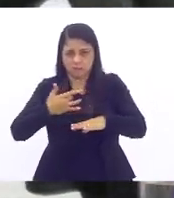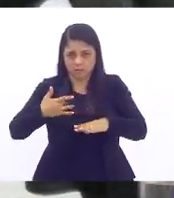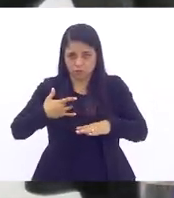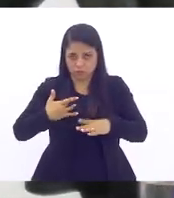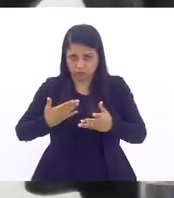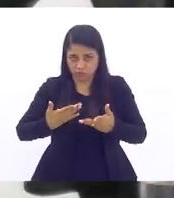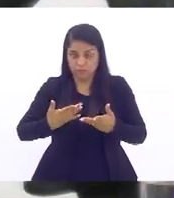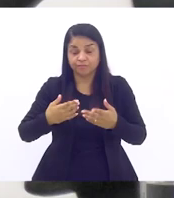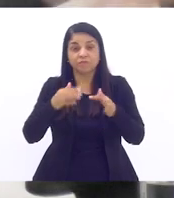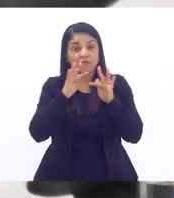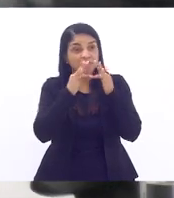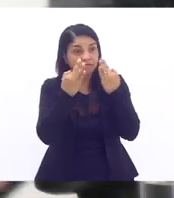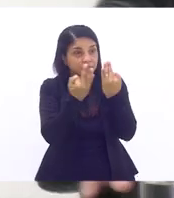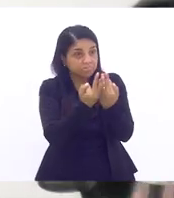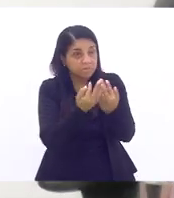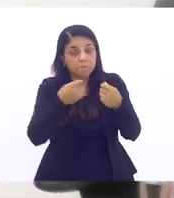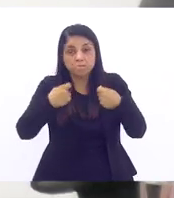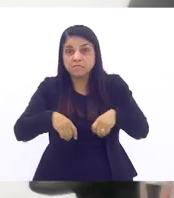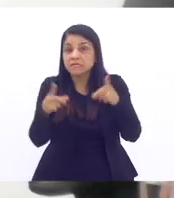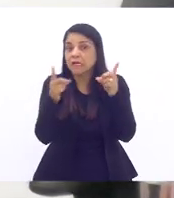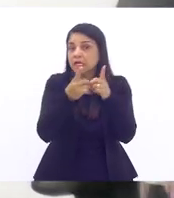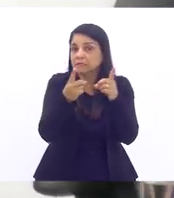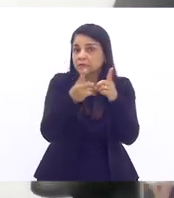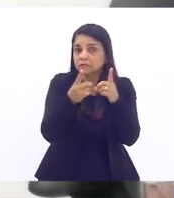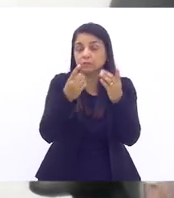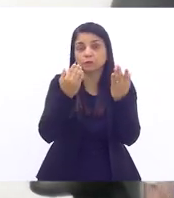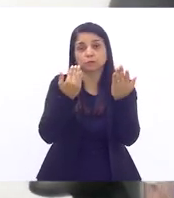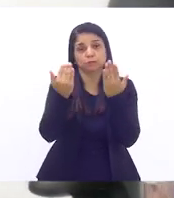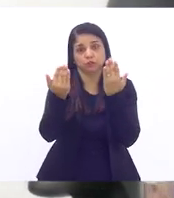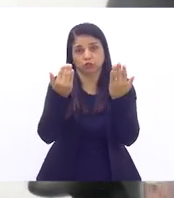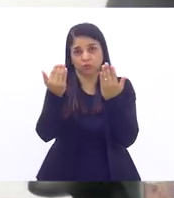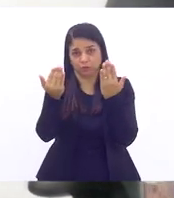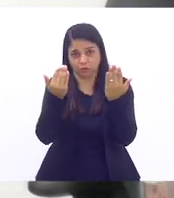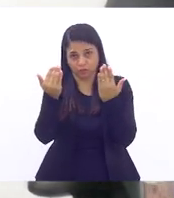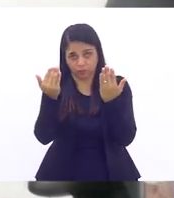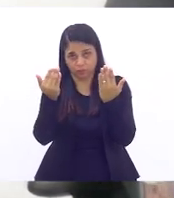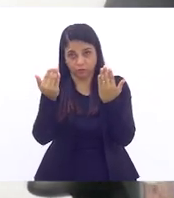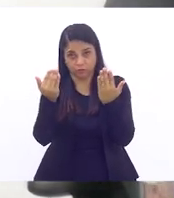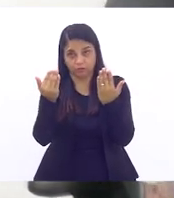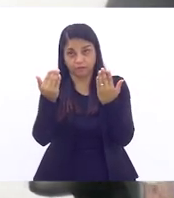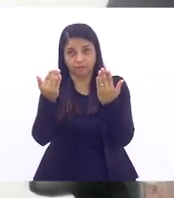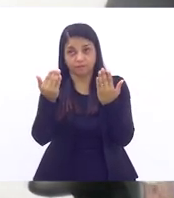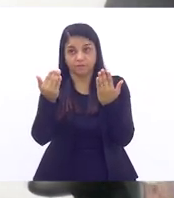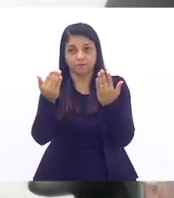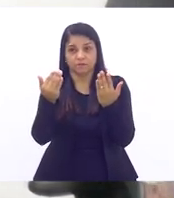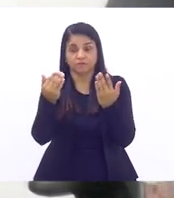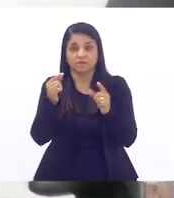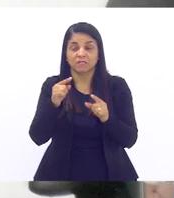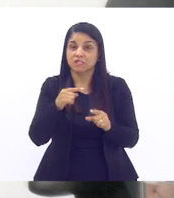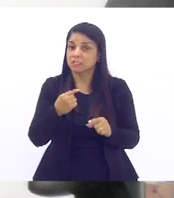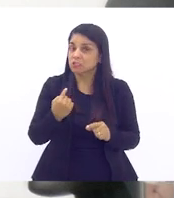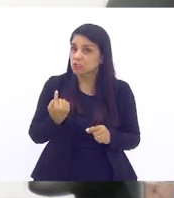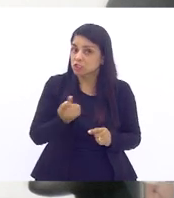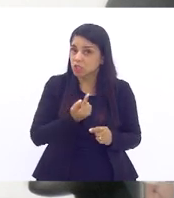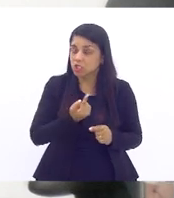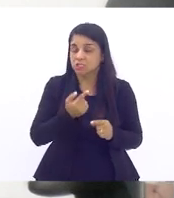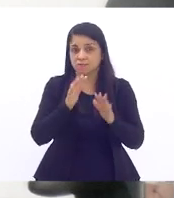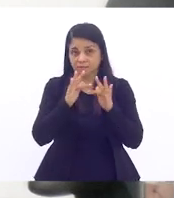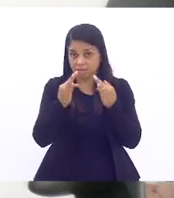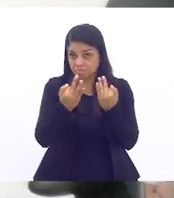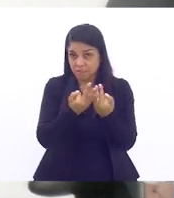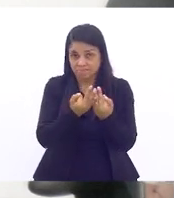de atendimento psicológico porque se nós não tivermos preparados para